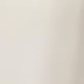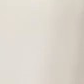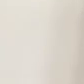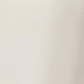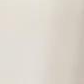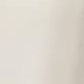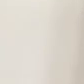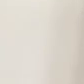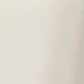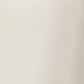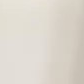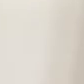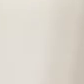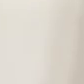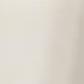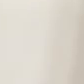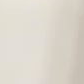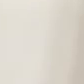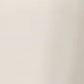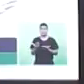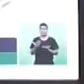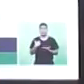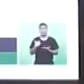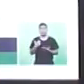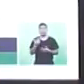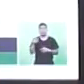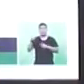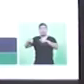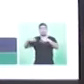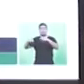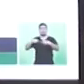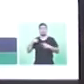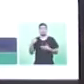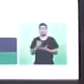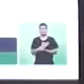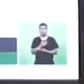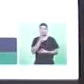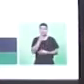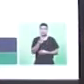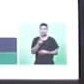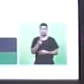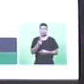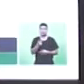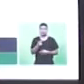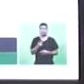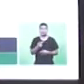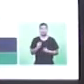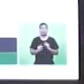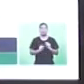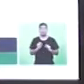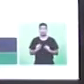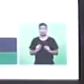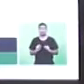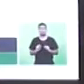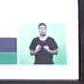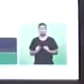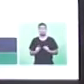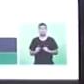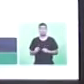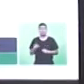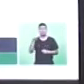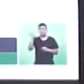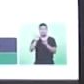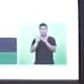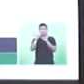se reuniu com os secretários de Estado do Desenvolvimento Social e da Fazenda para reivindicar o fim da exigência da